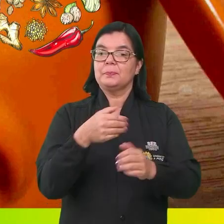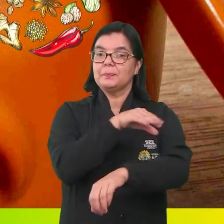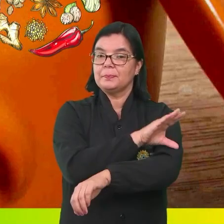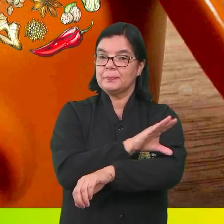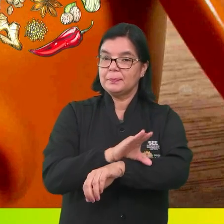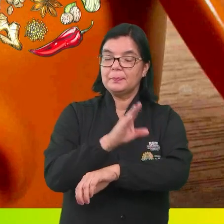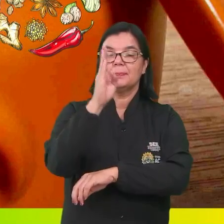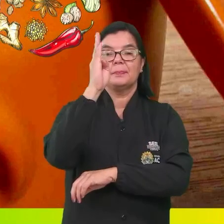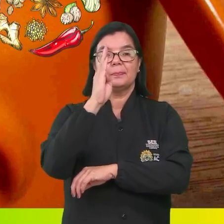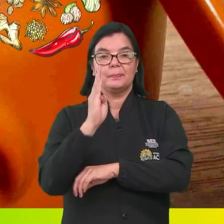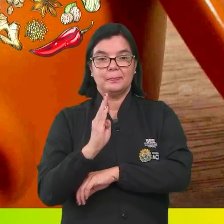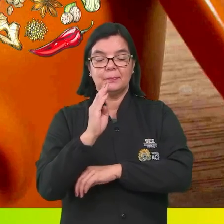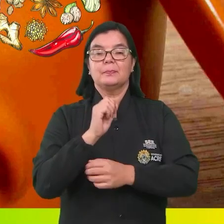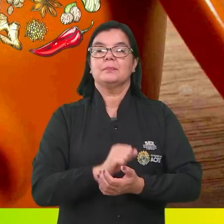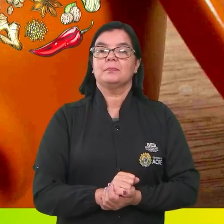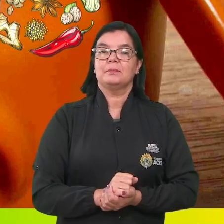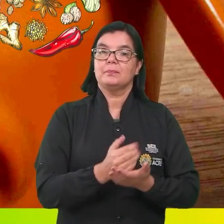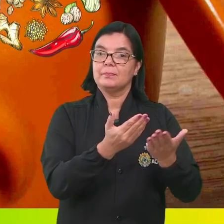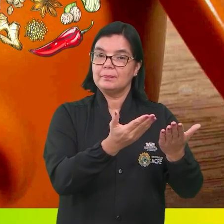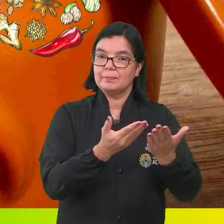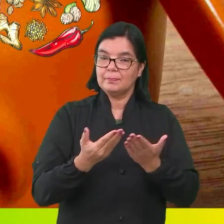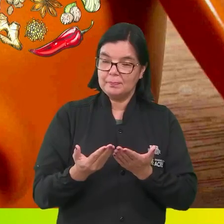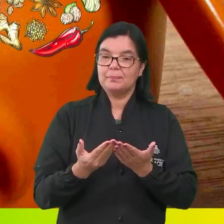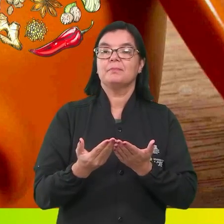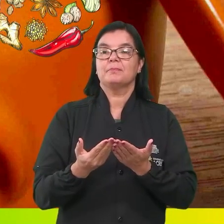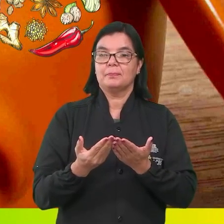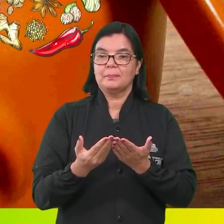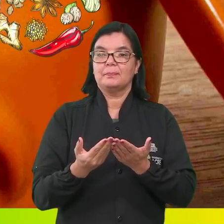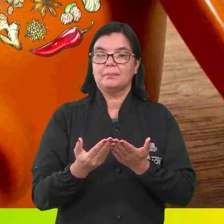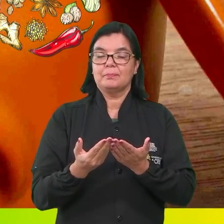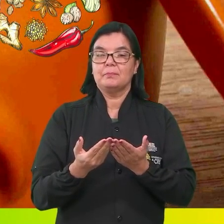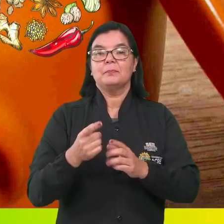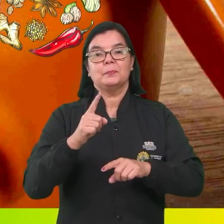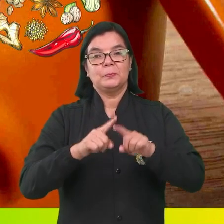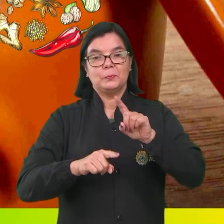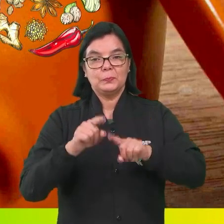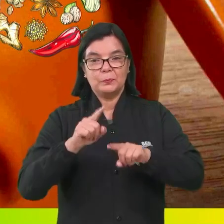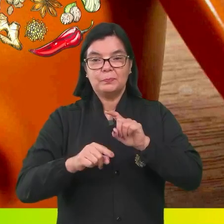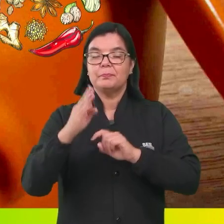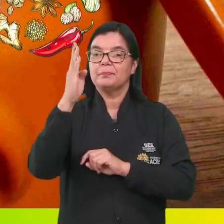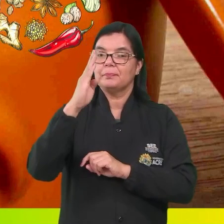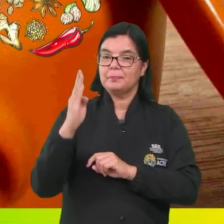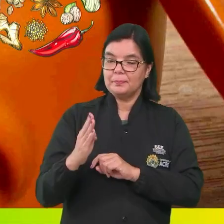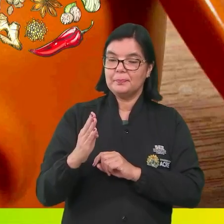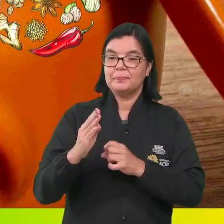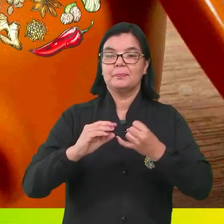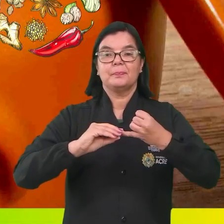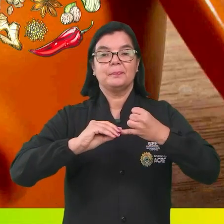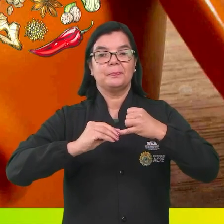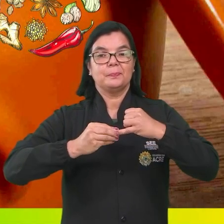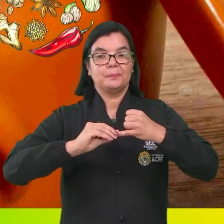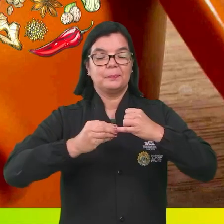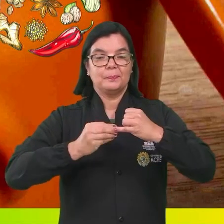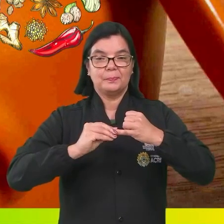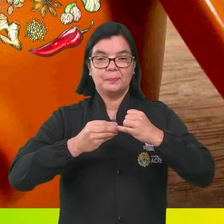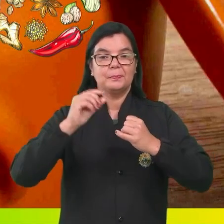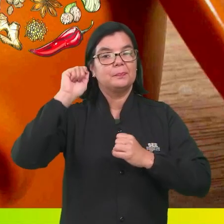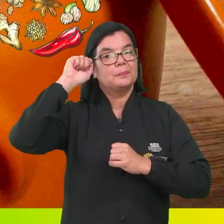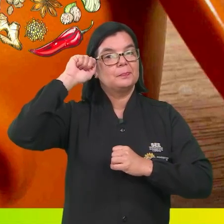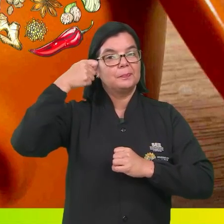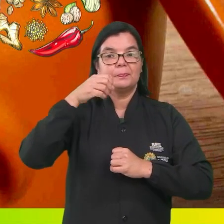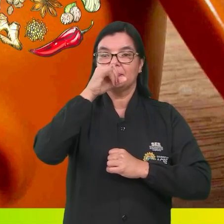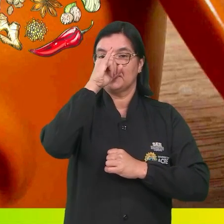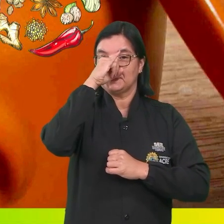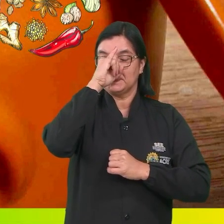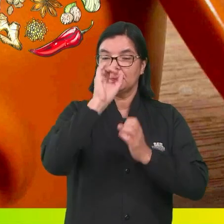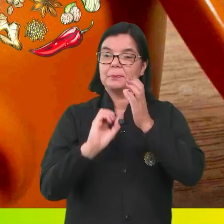cultural brasileiro, que recebe aí até o patrimônio imaterial no Brasil, que é a feijoada, mas a origem dela é lá